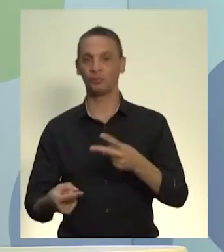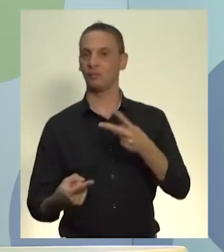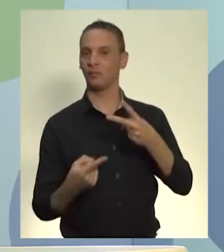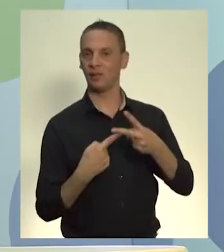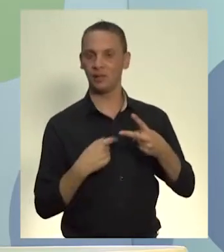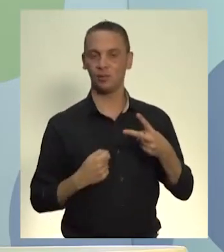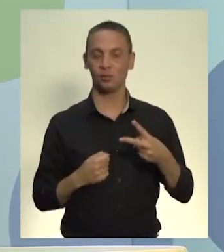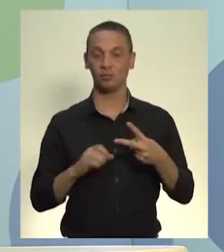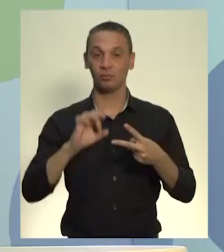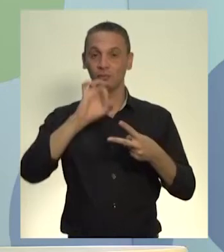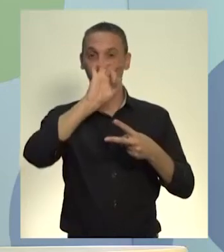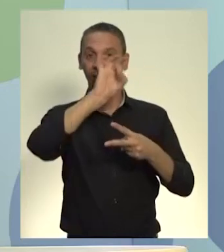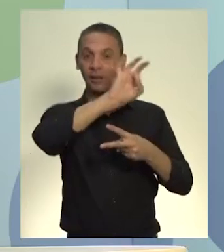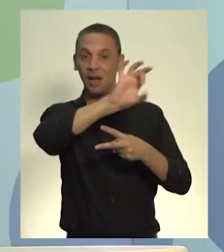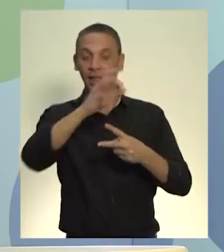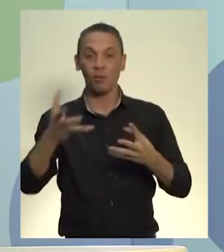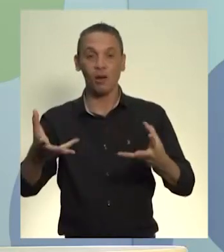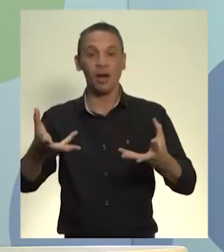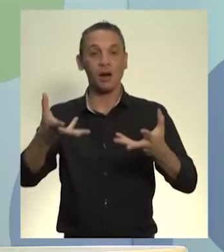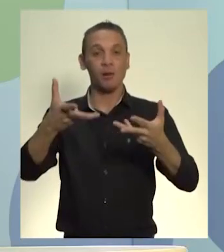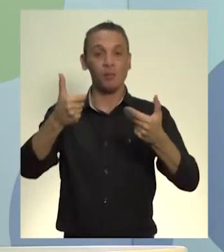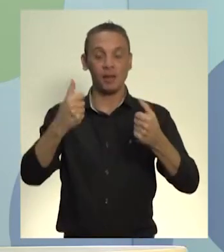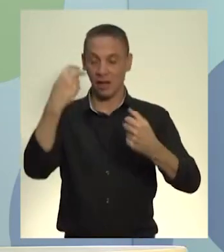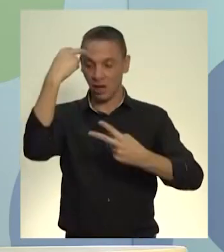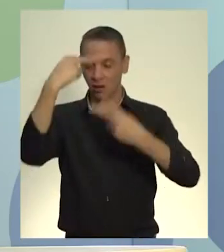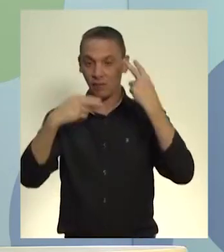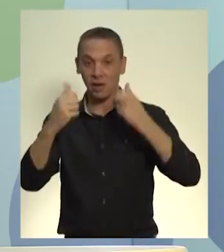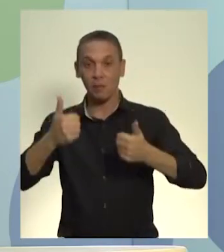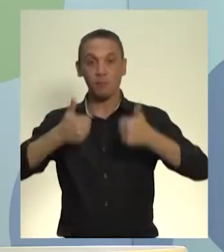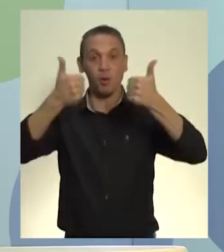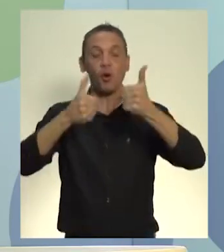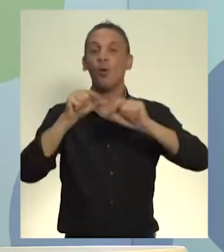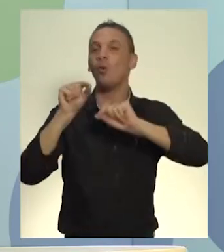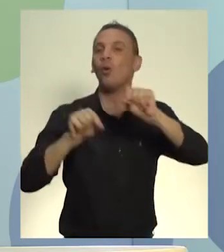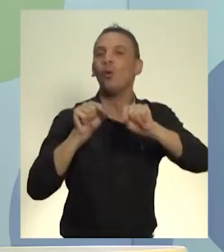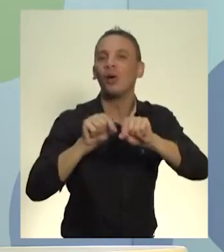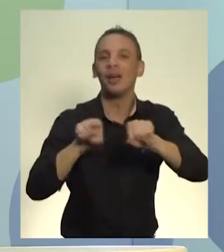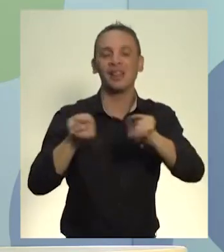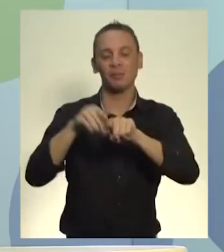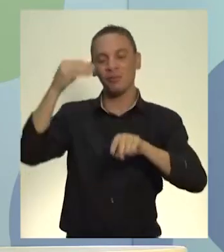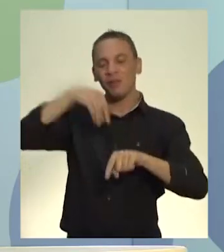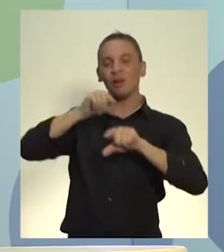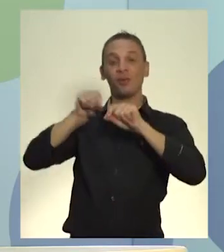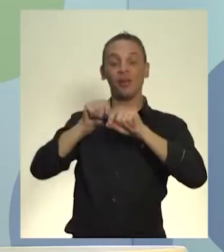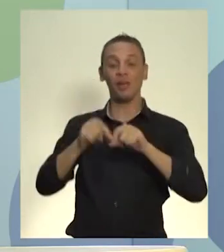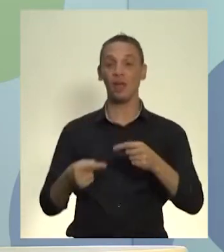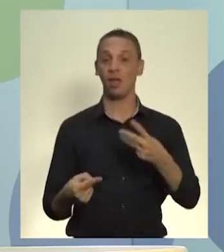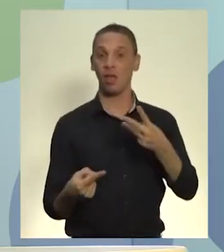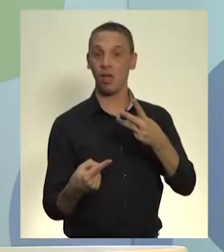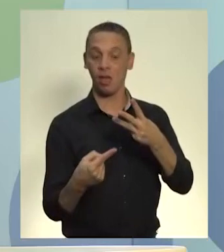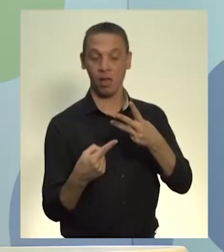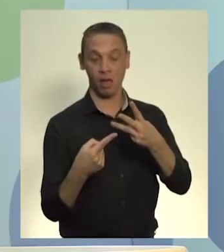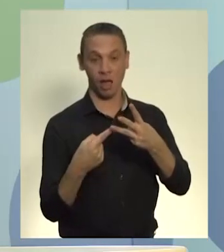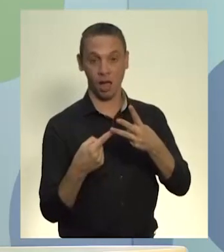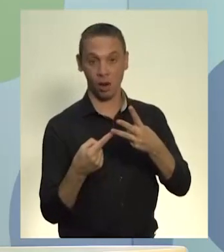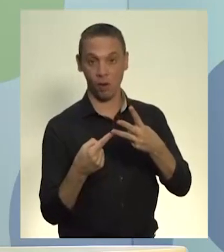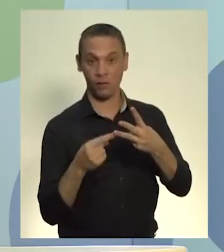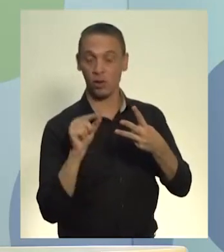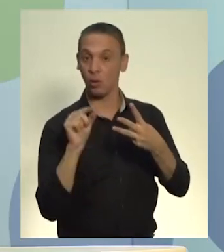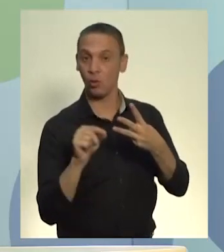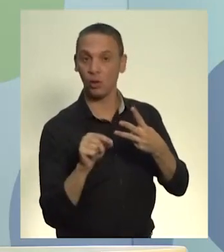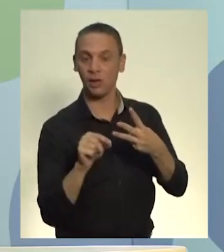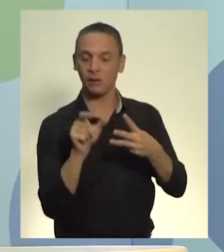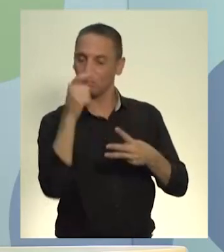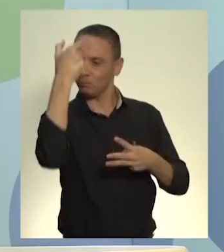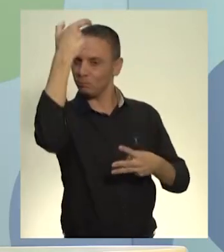as competências, para vocês olharem os pontos fortes e suas fragilidades. E agora, o conceito de